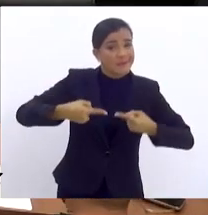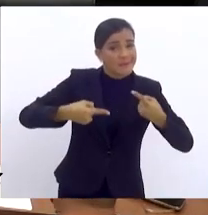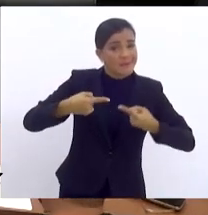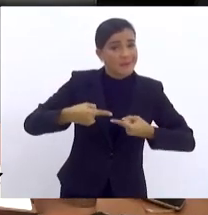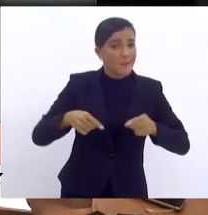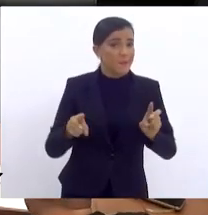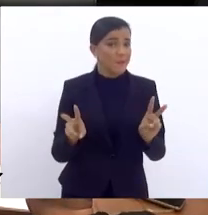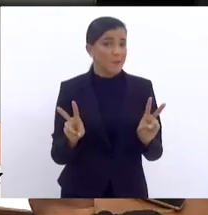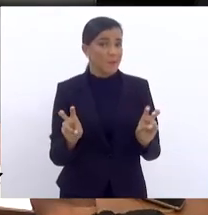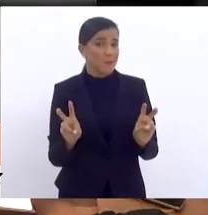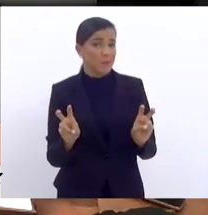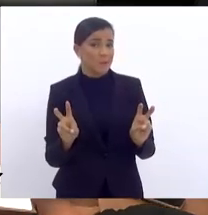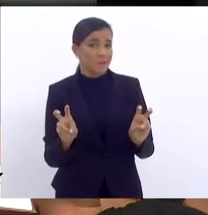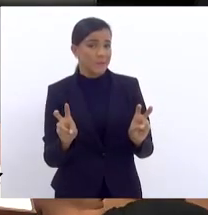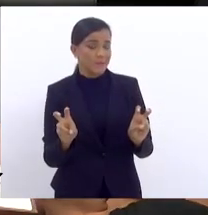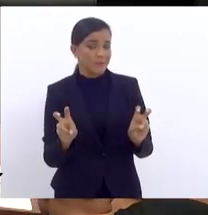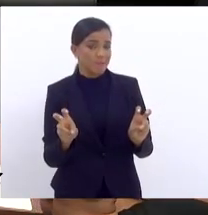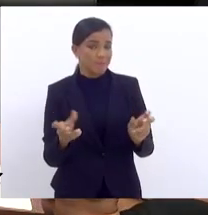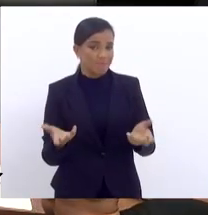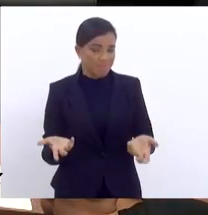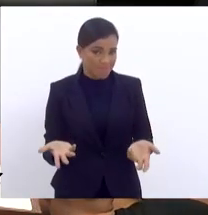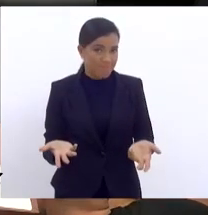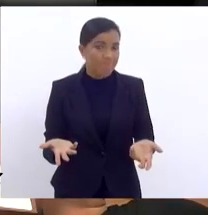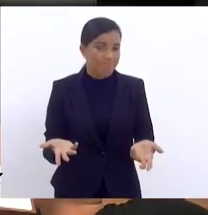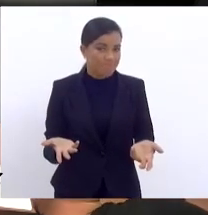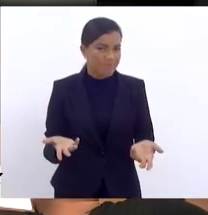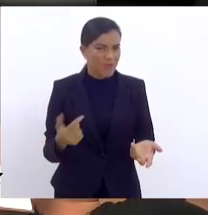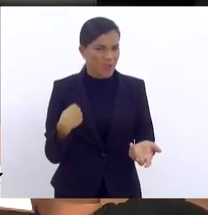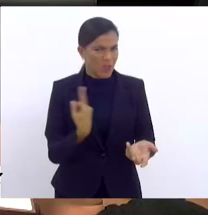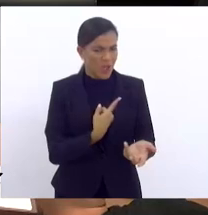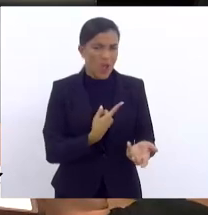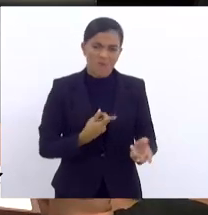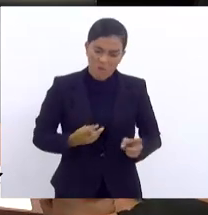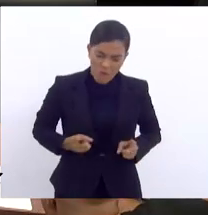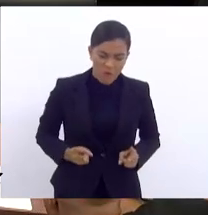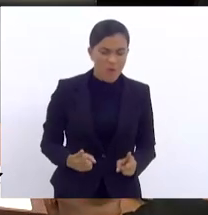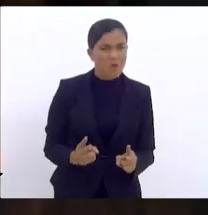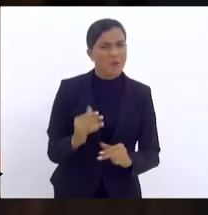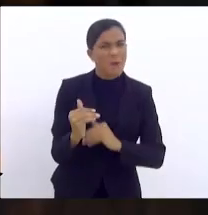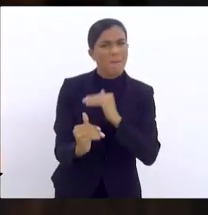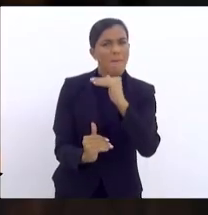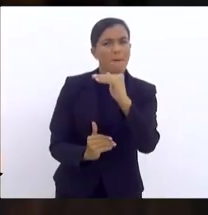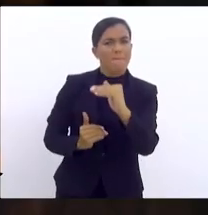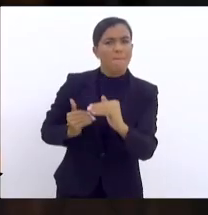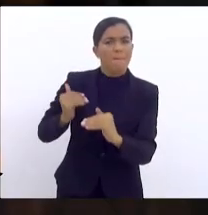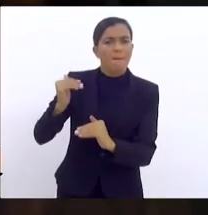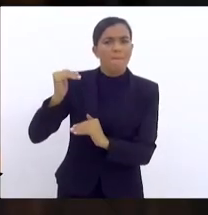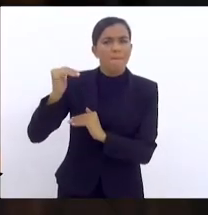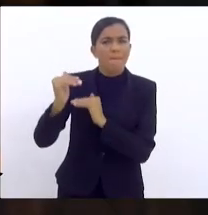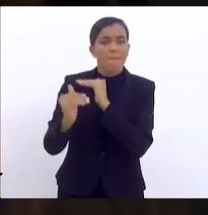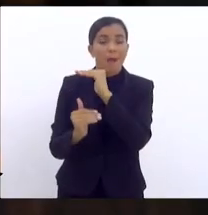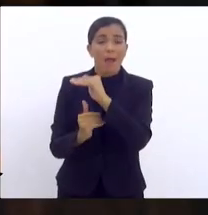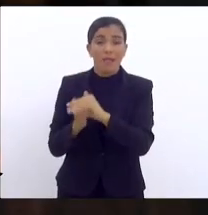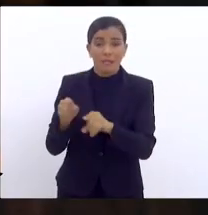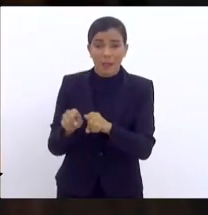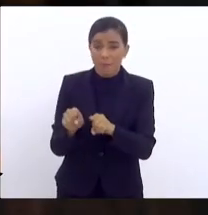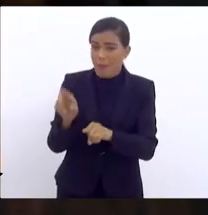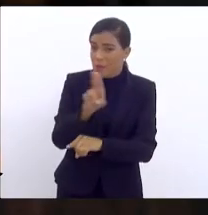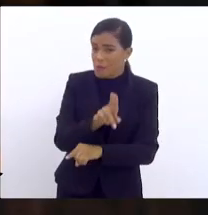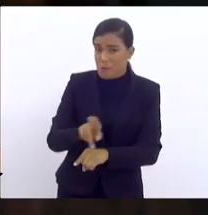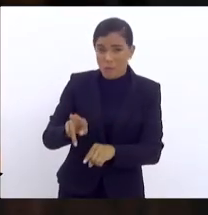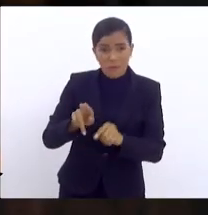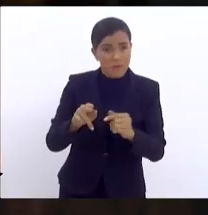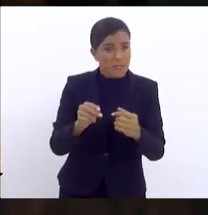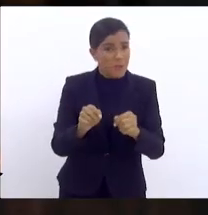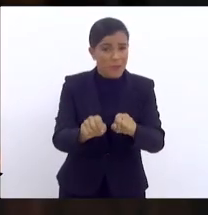E apesar disso nós vamos continuar avançando e usando este Parlamento também